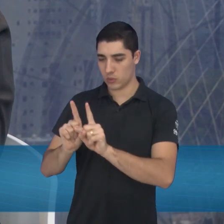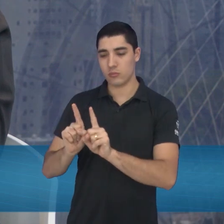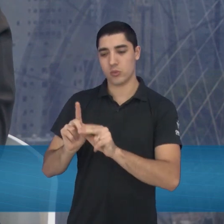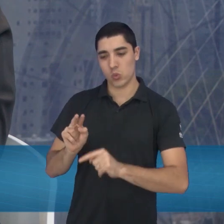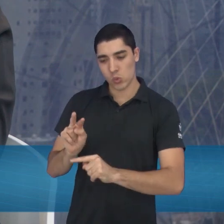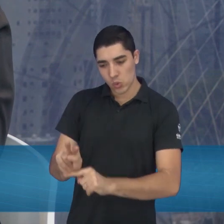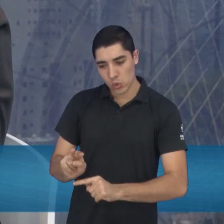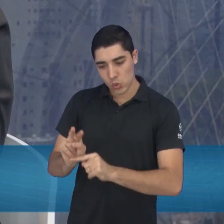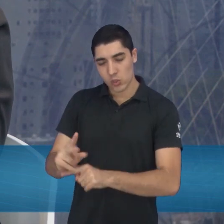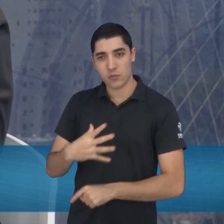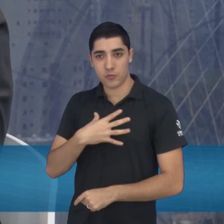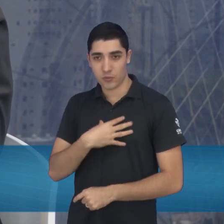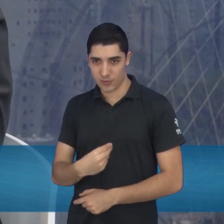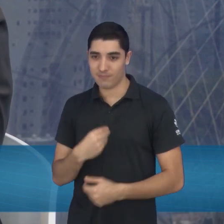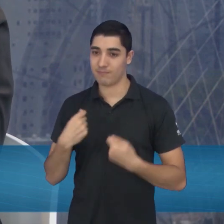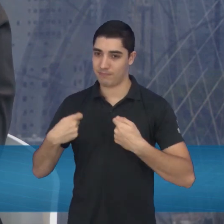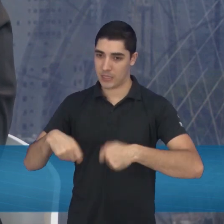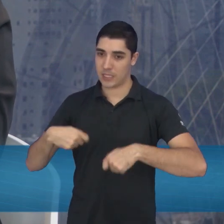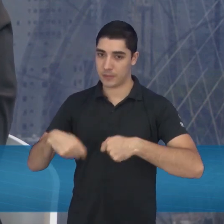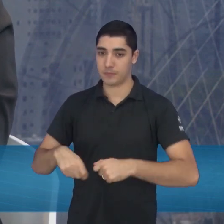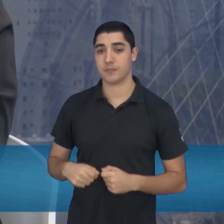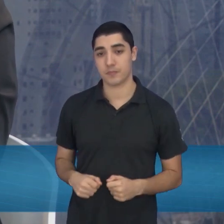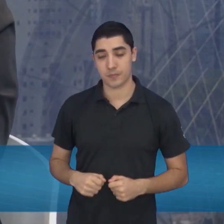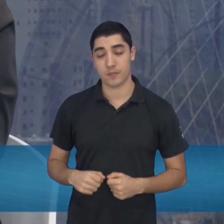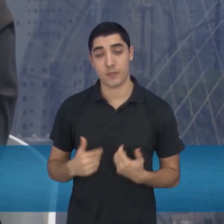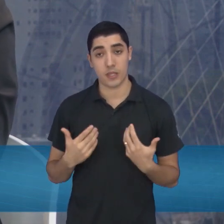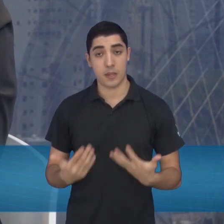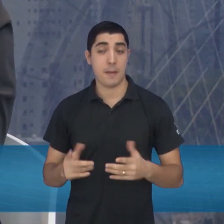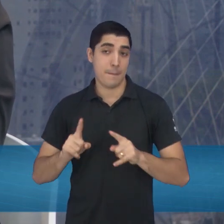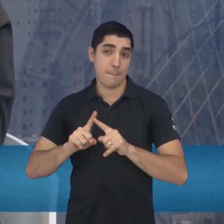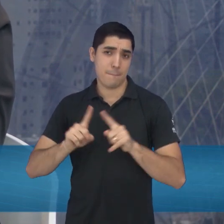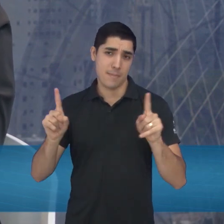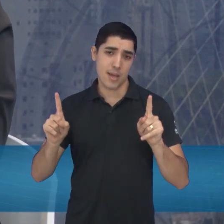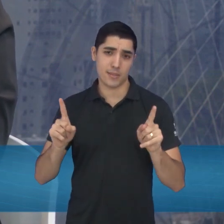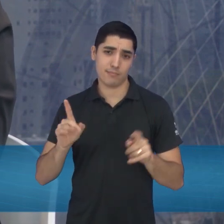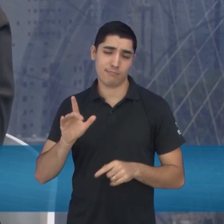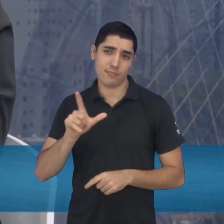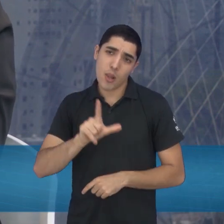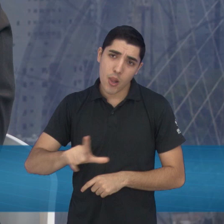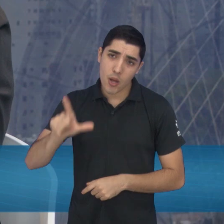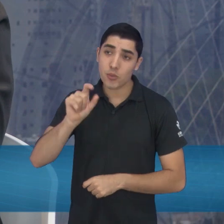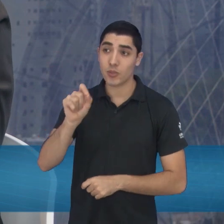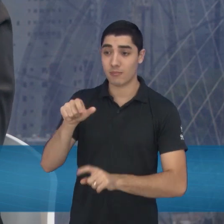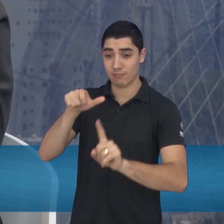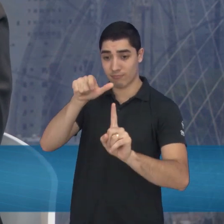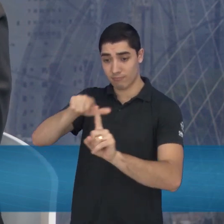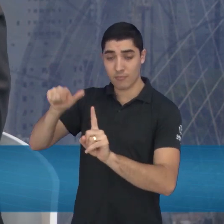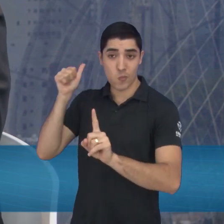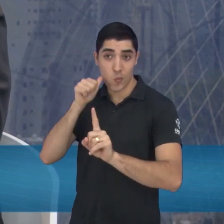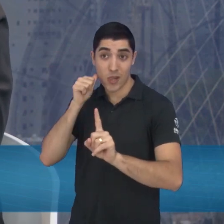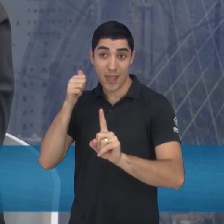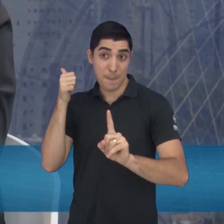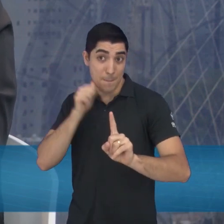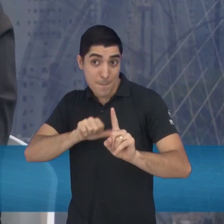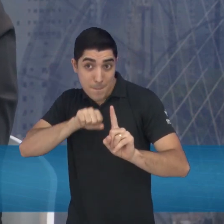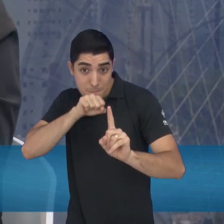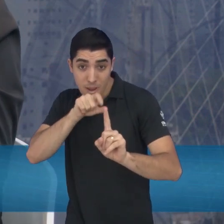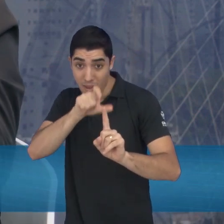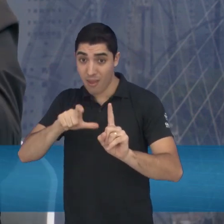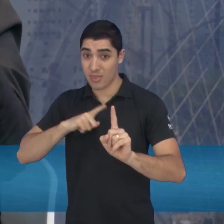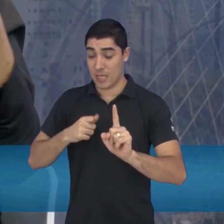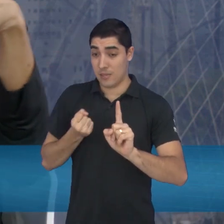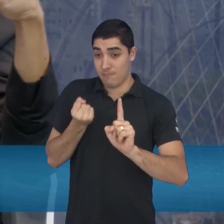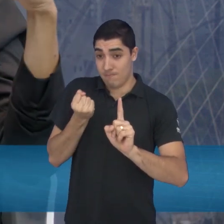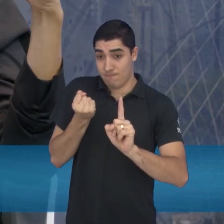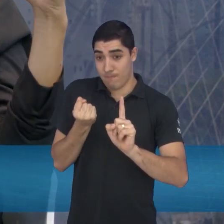olhar e pensar a respeito disso, não é? uhum. Agora, sem dúvida, as mulheres mães estão sobrecarregadas, né? E